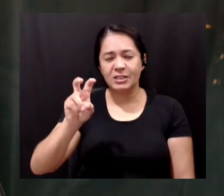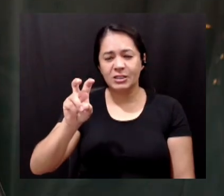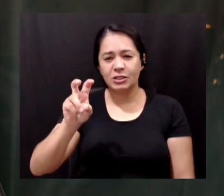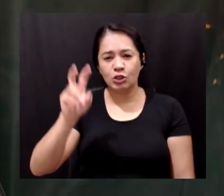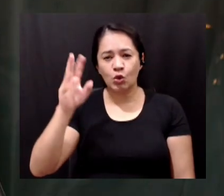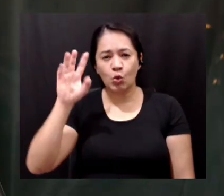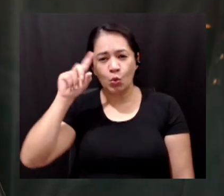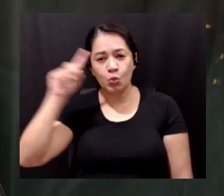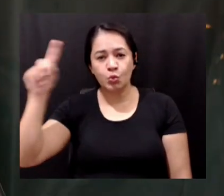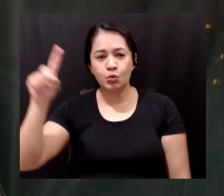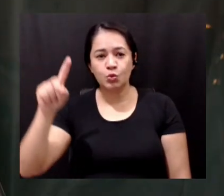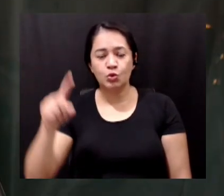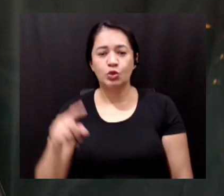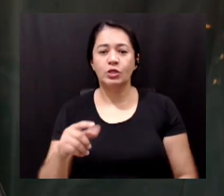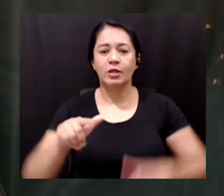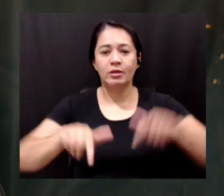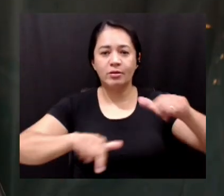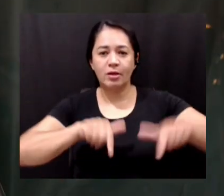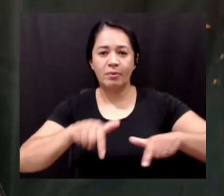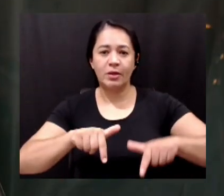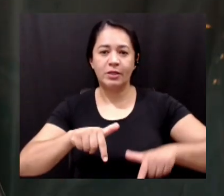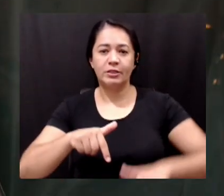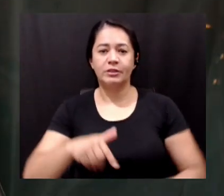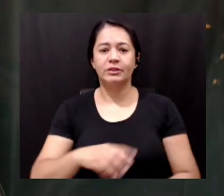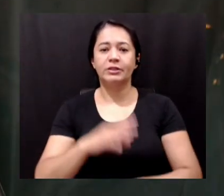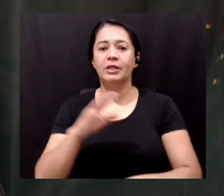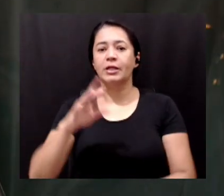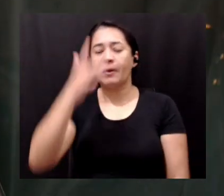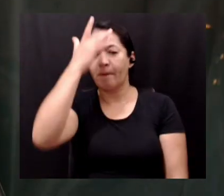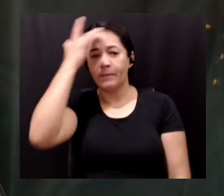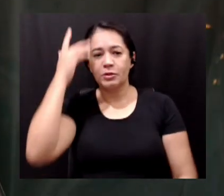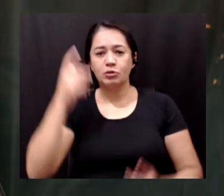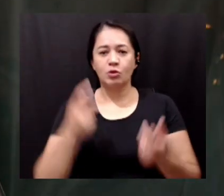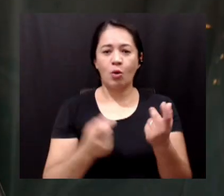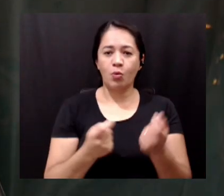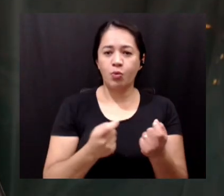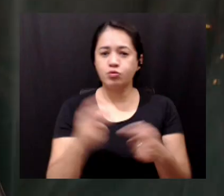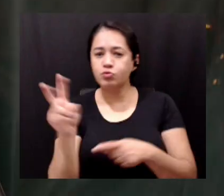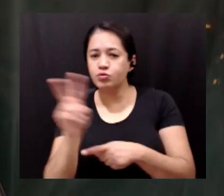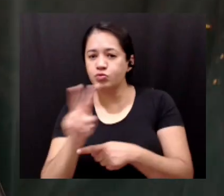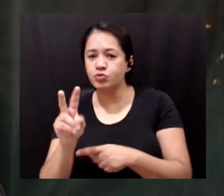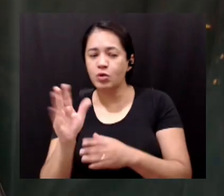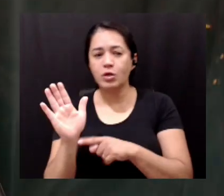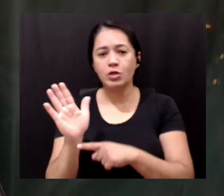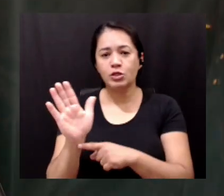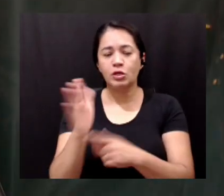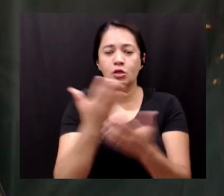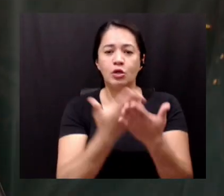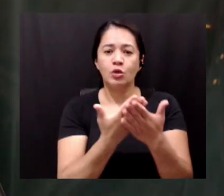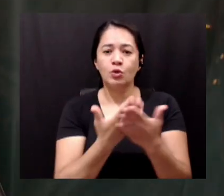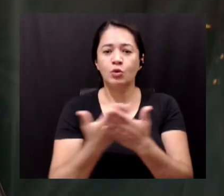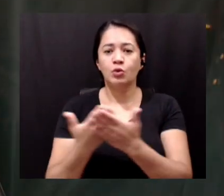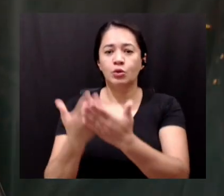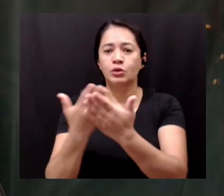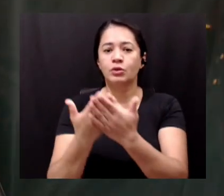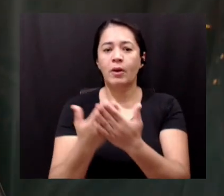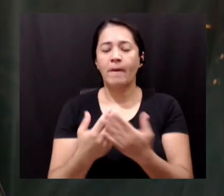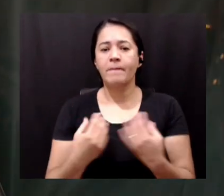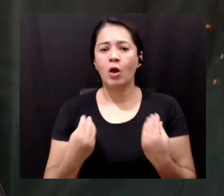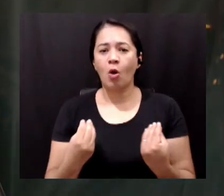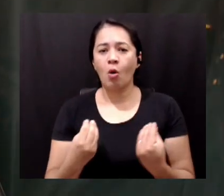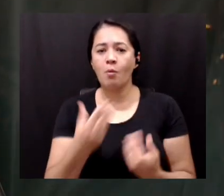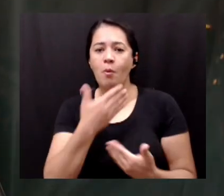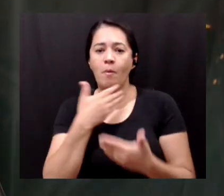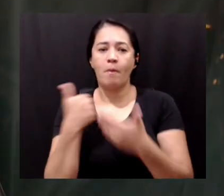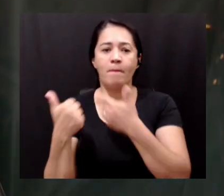4 agentes de mobilidade urbana. Vai ser realizado um estudo, né, para ver se melhora a fluidez